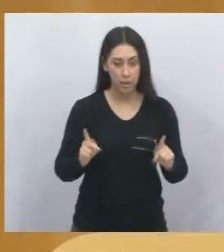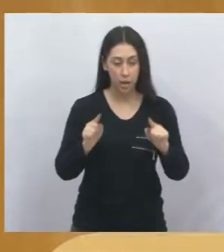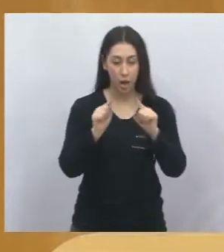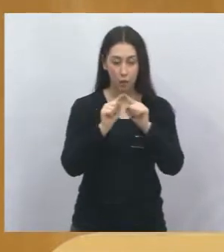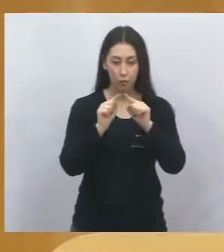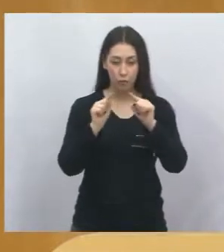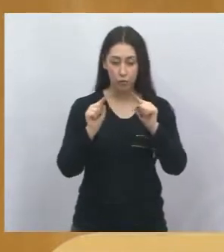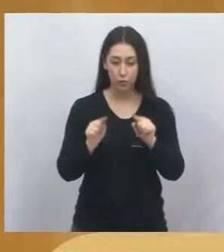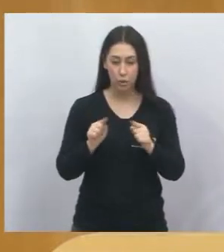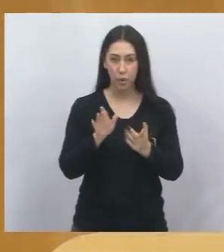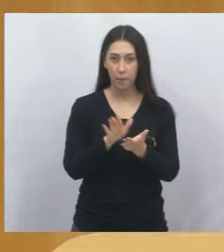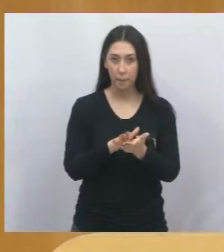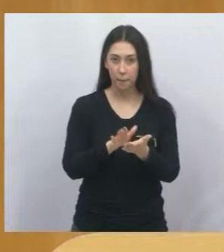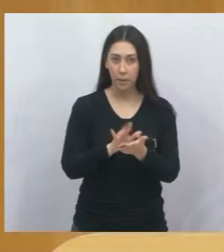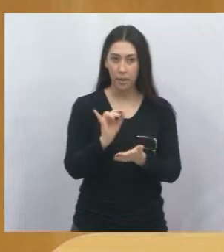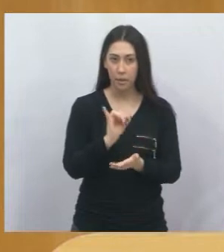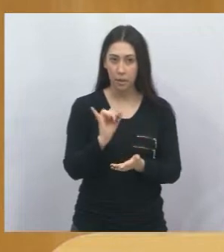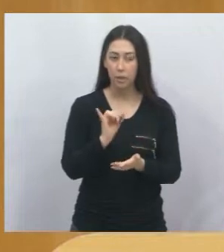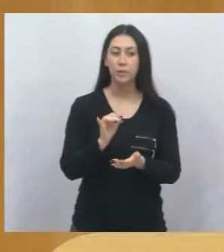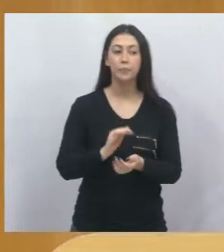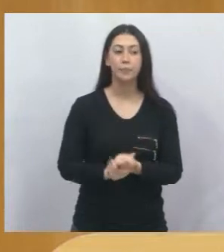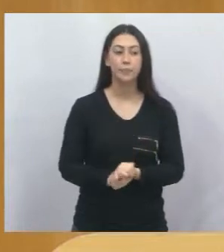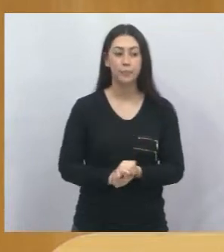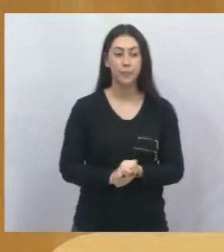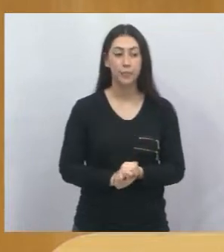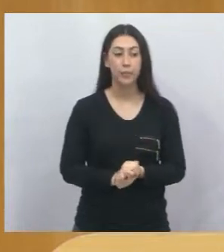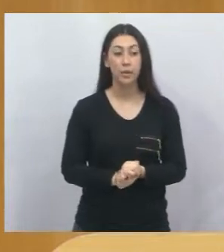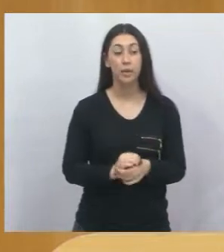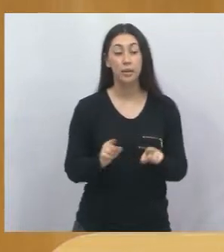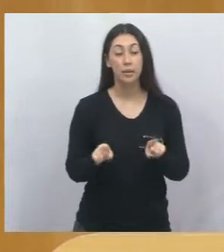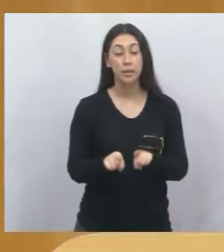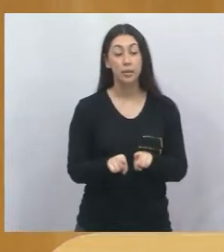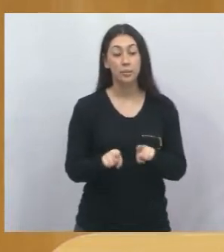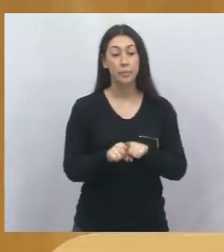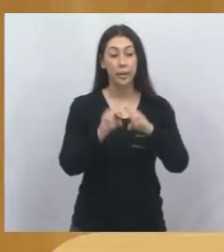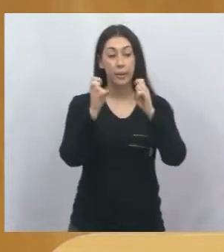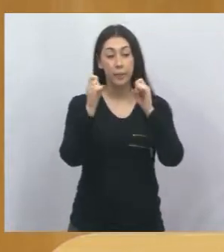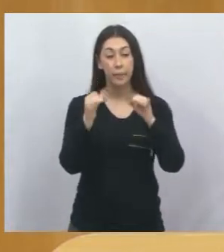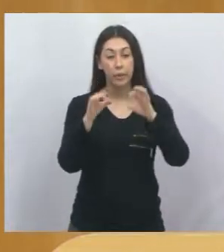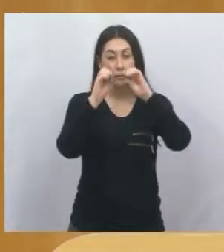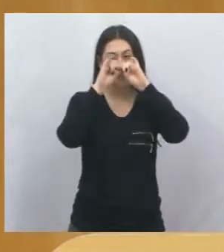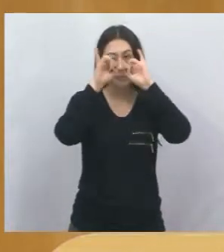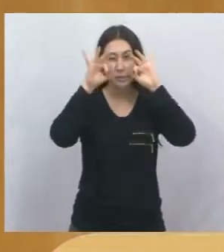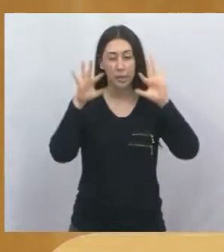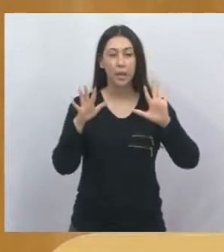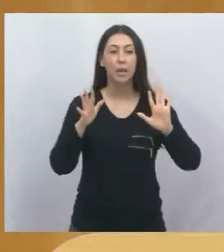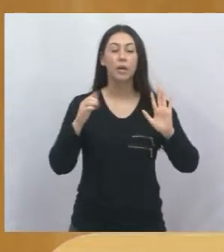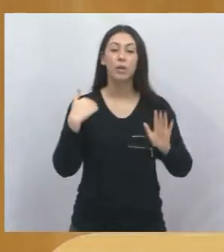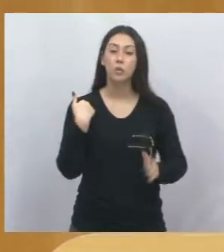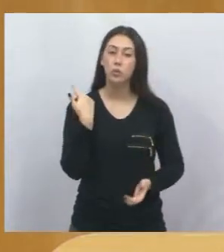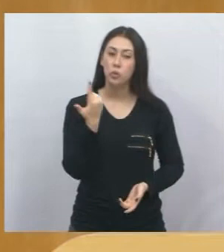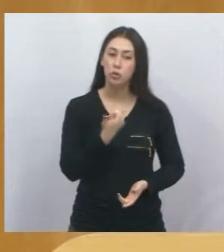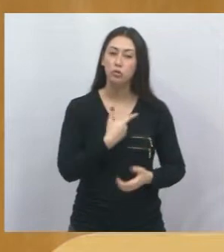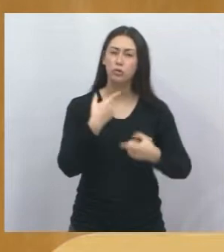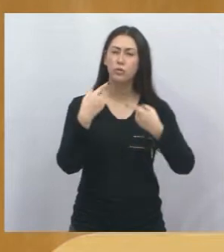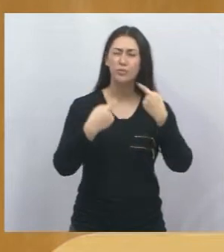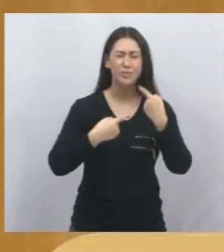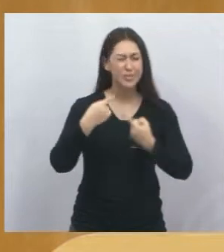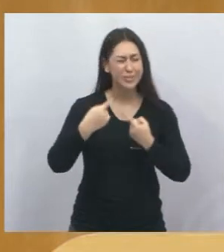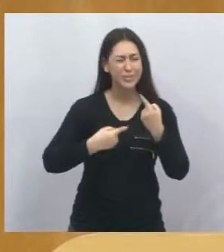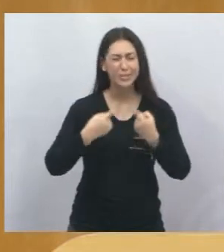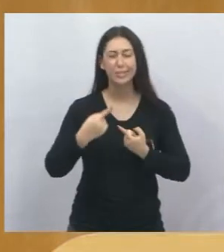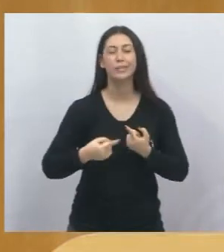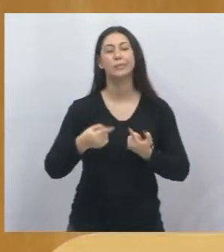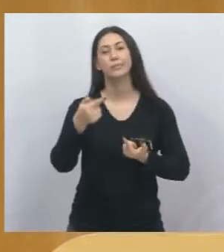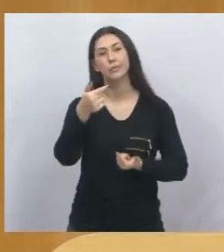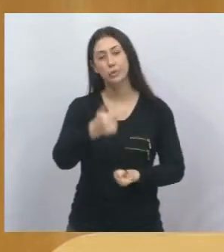ao nosso município. E, para deixar claro para vocês que isso foi discutido por diversas vezes,